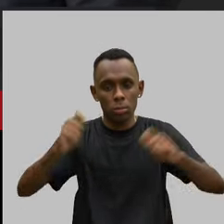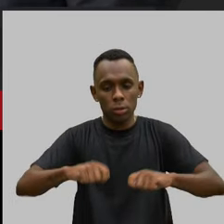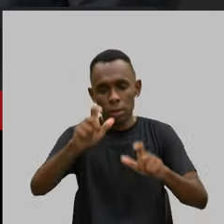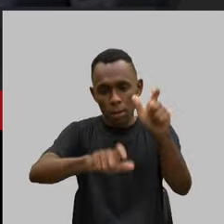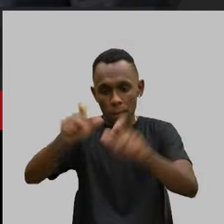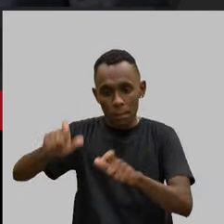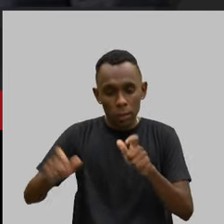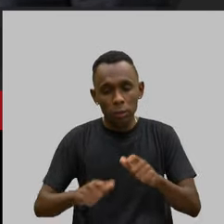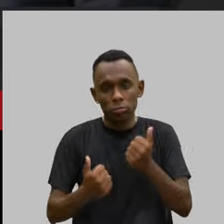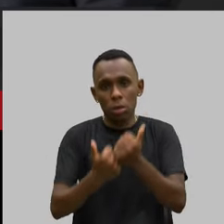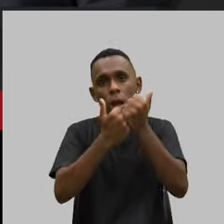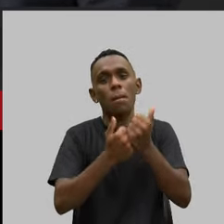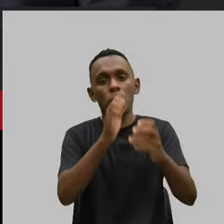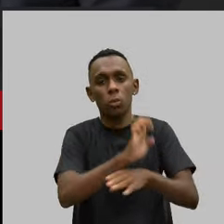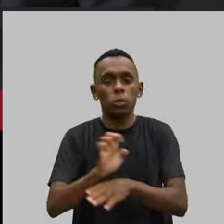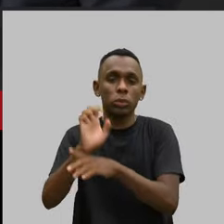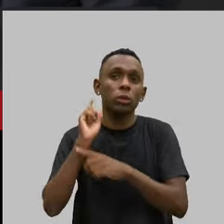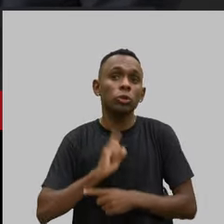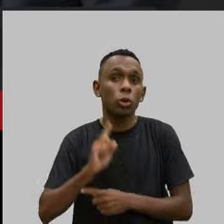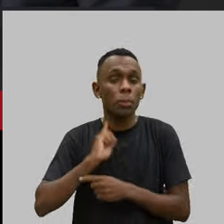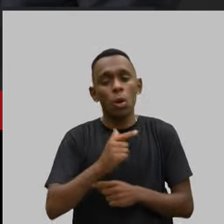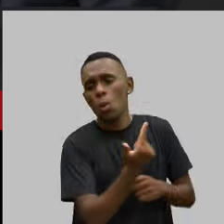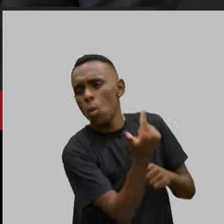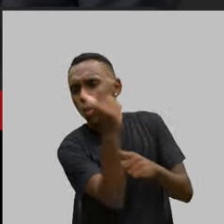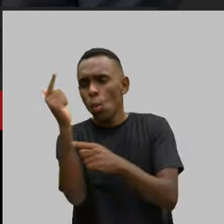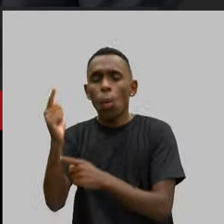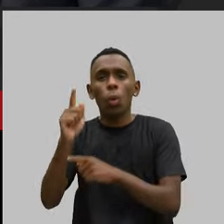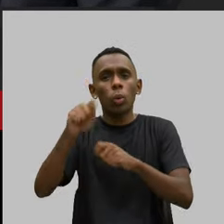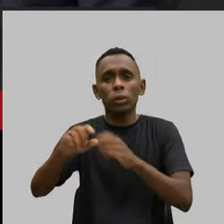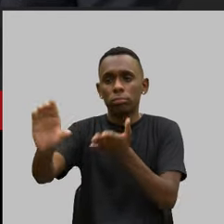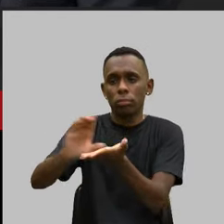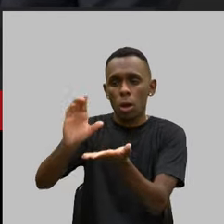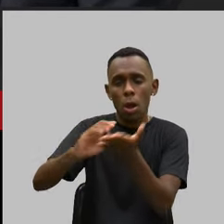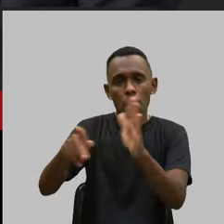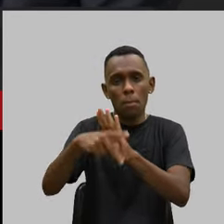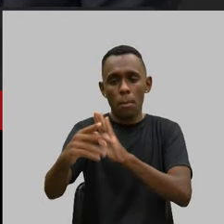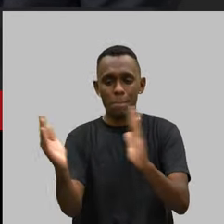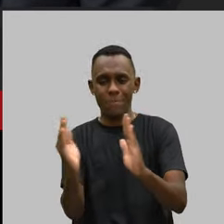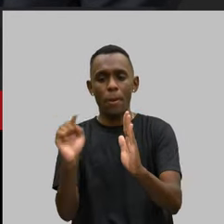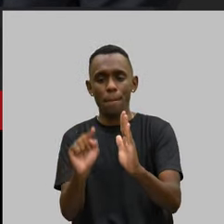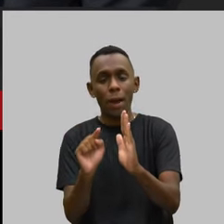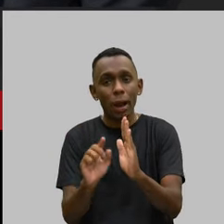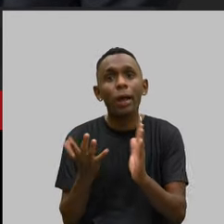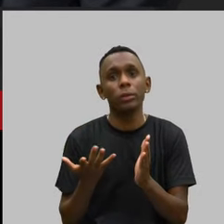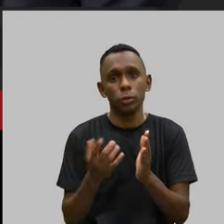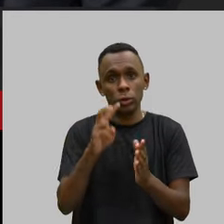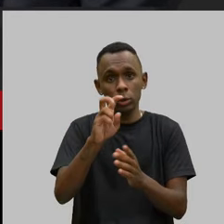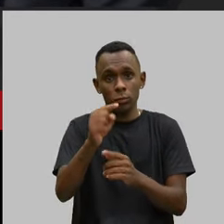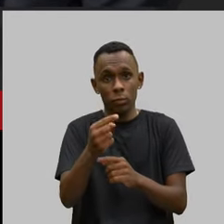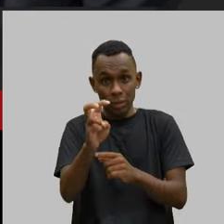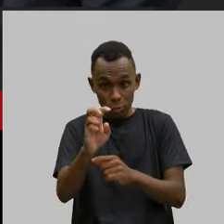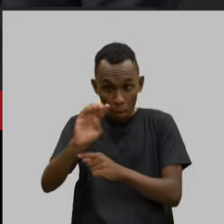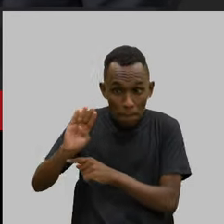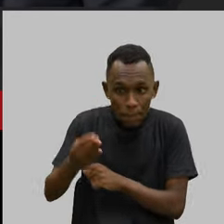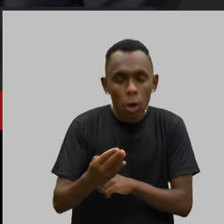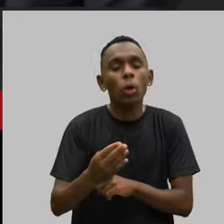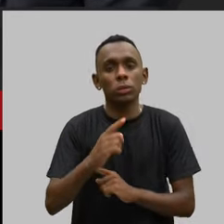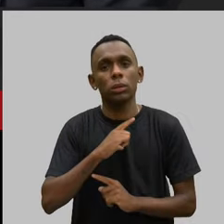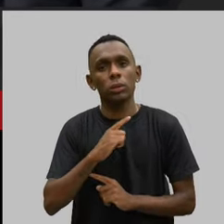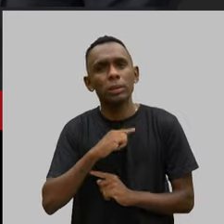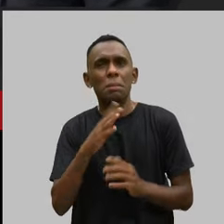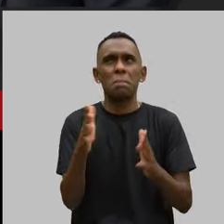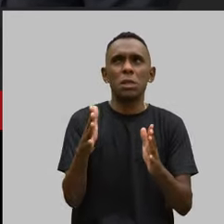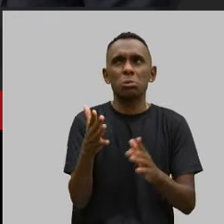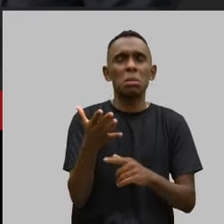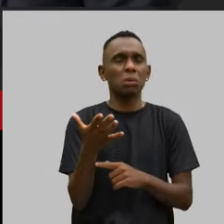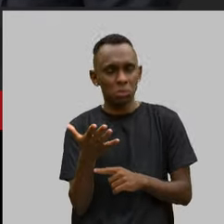dentro do Estado o resto foi re equacionamento de prazo então dos 5,5 bilhões tivemos ali cerca de